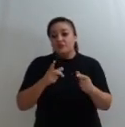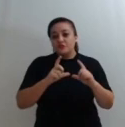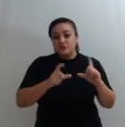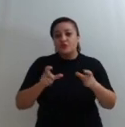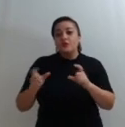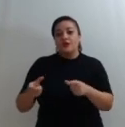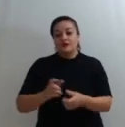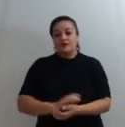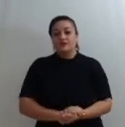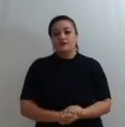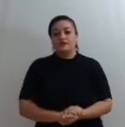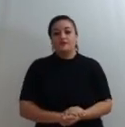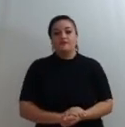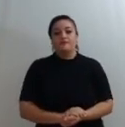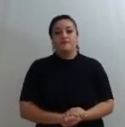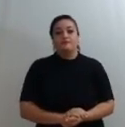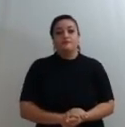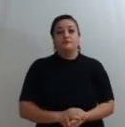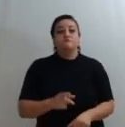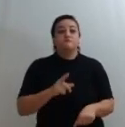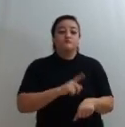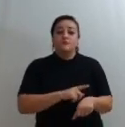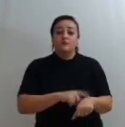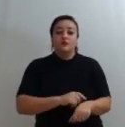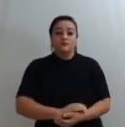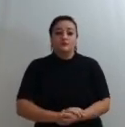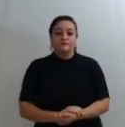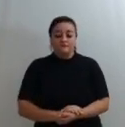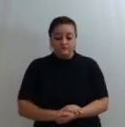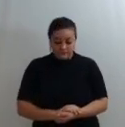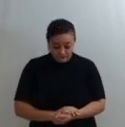Em determinado momento, ele